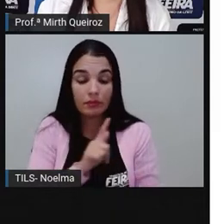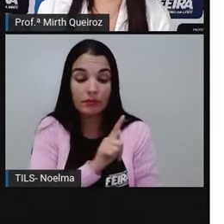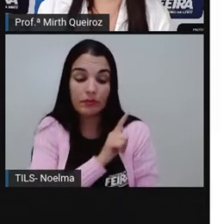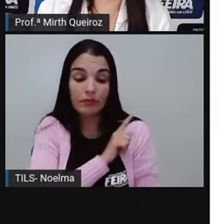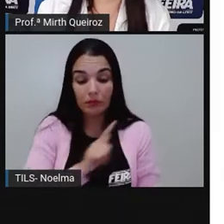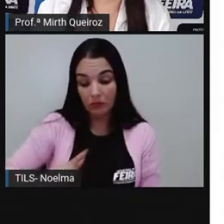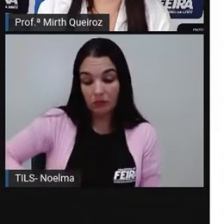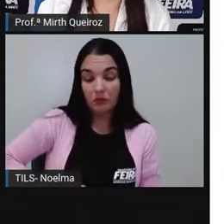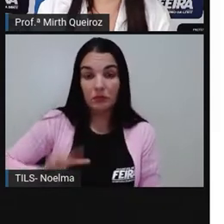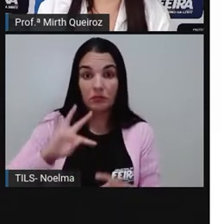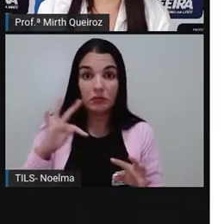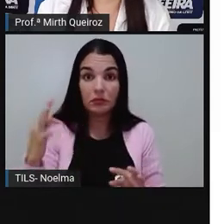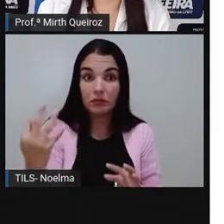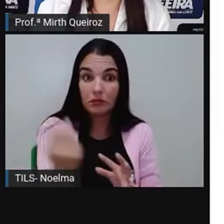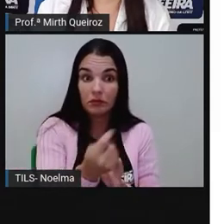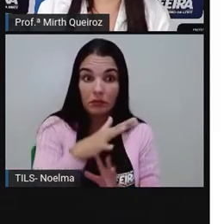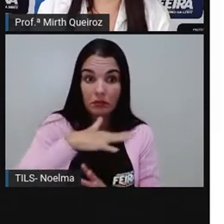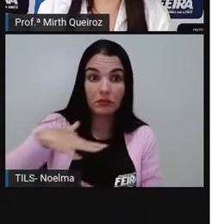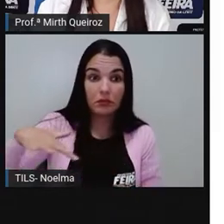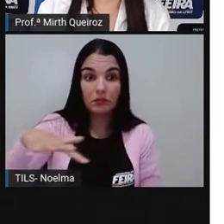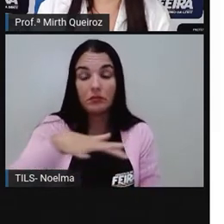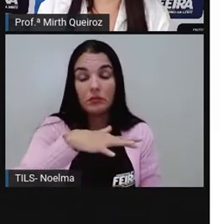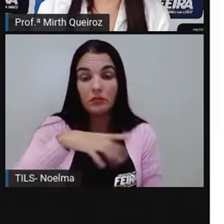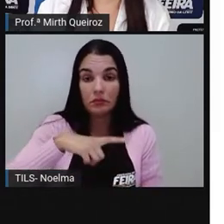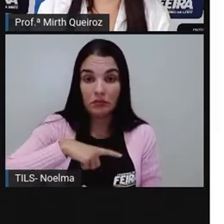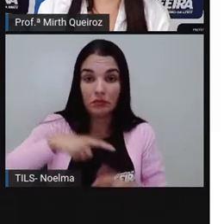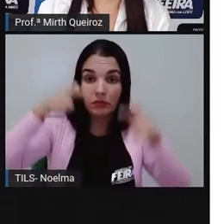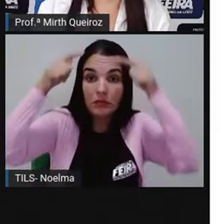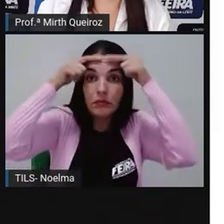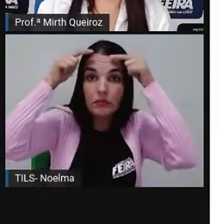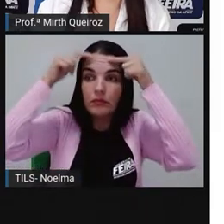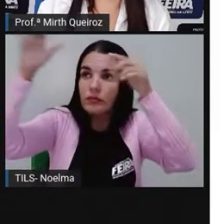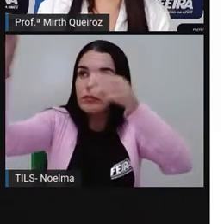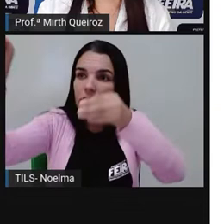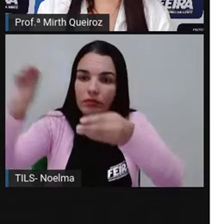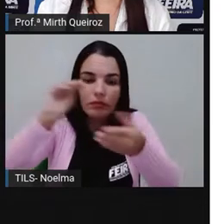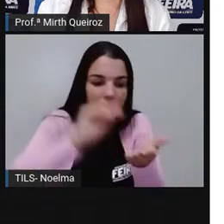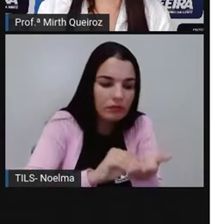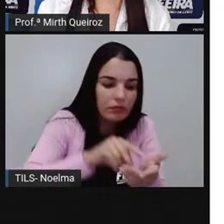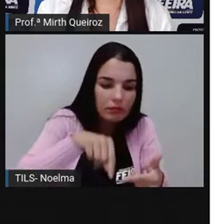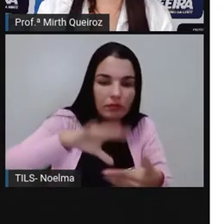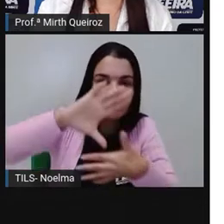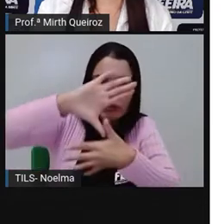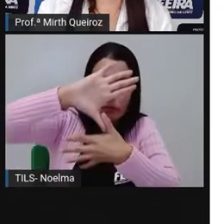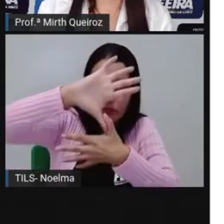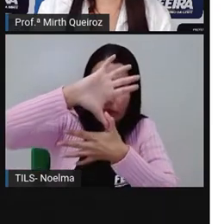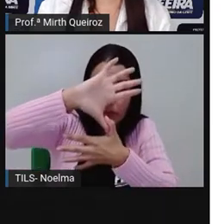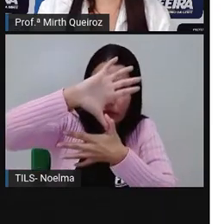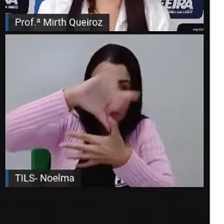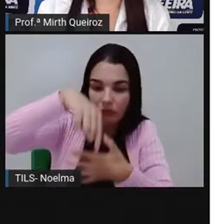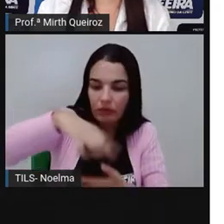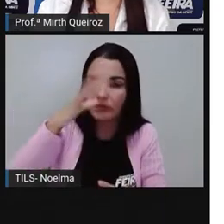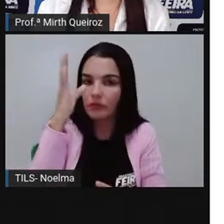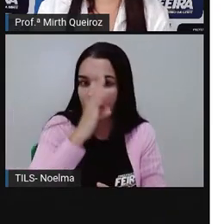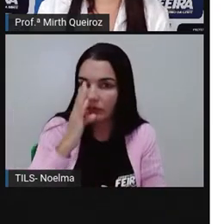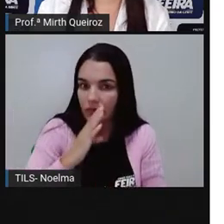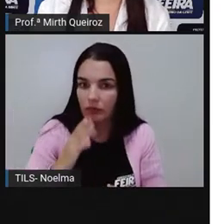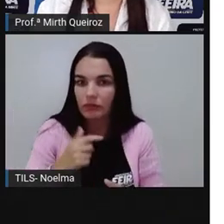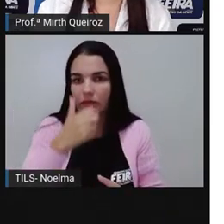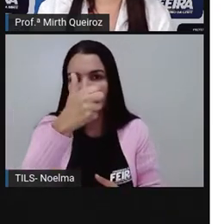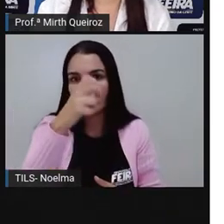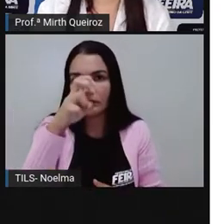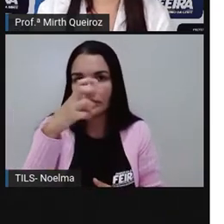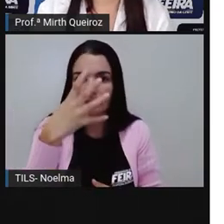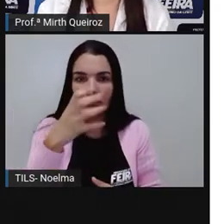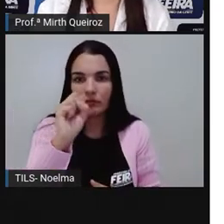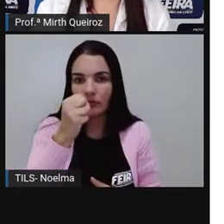aí com essa intenção aí. Ele foi implantado pela coroa portuguesa, na América Portuguesa, que seria no Brasil, lá em 1548,